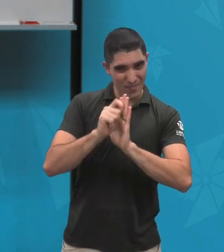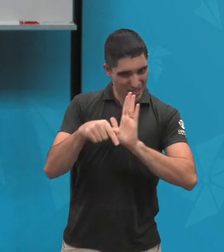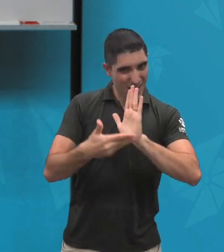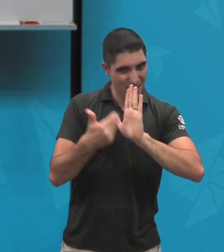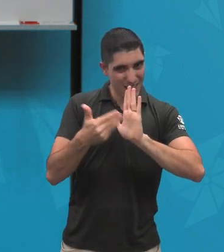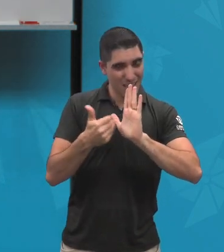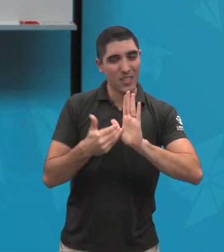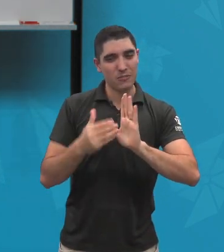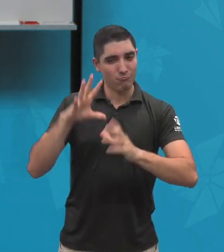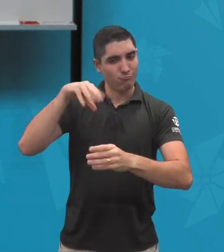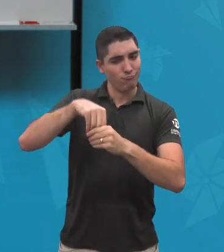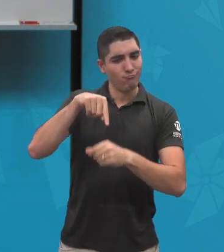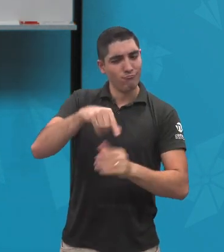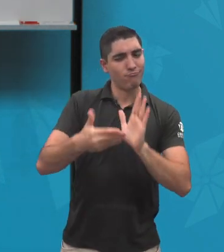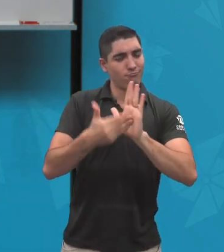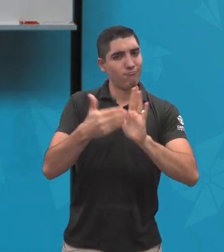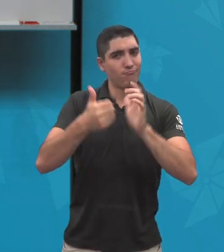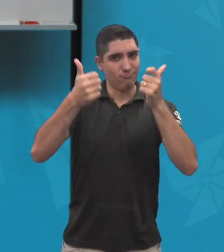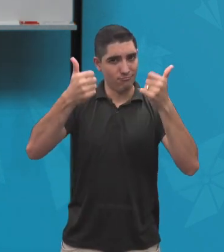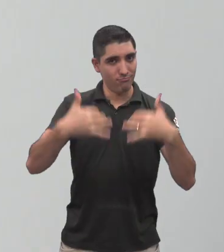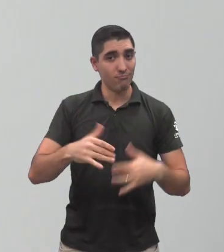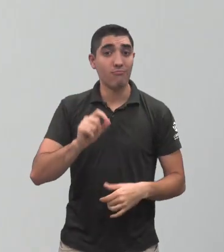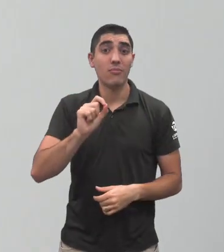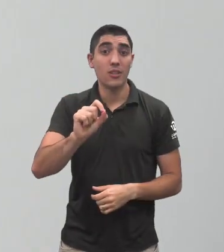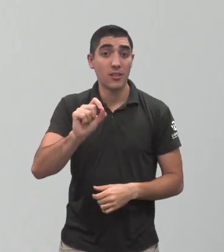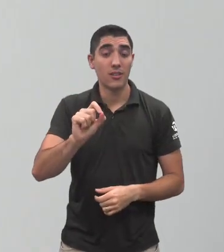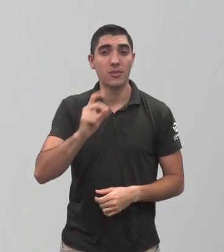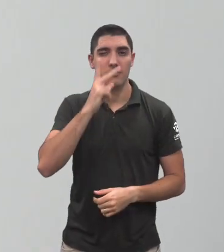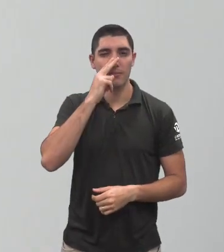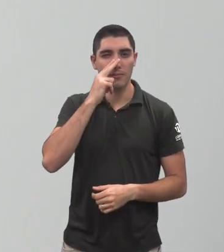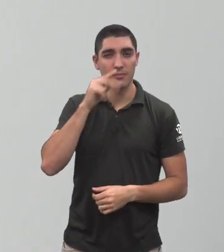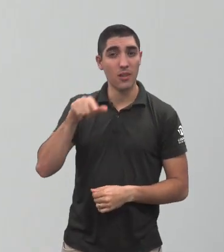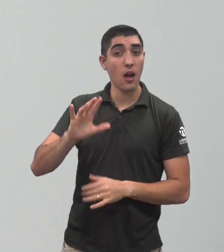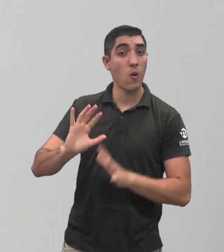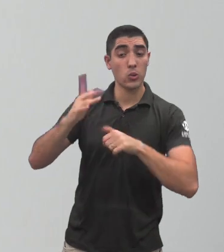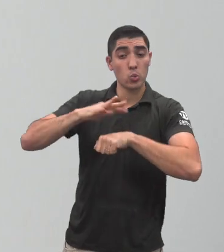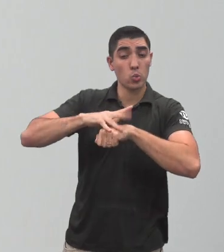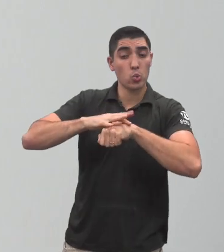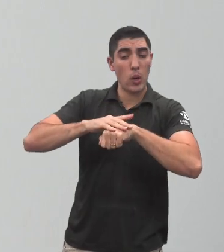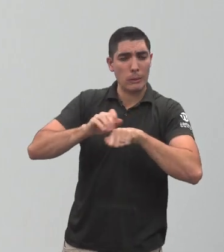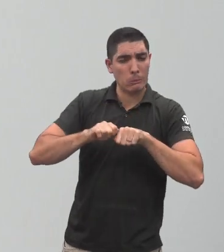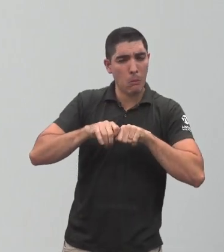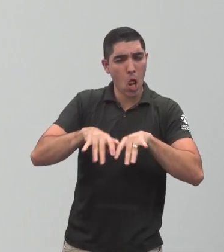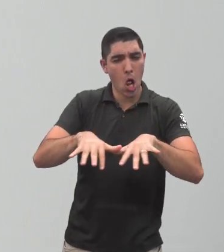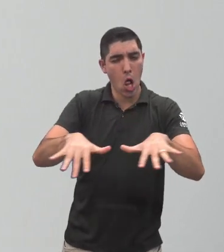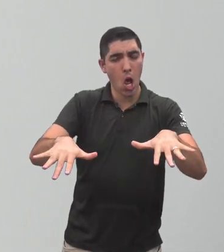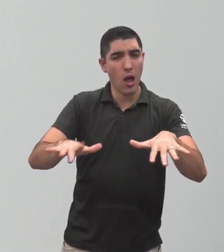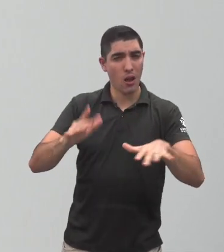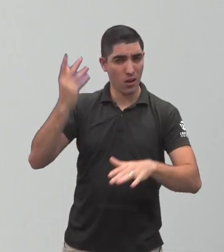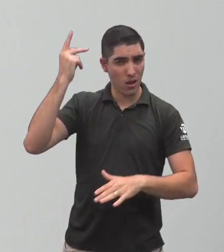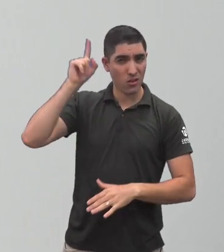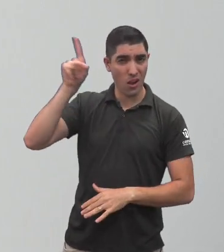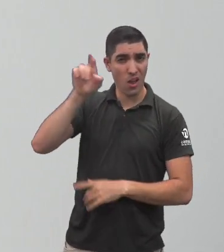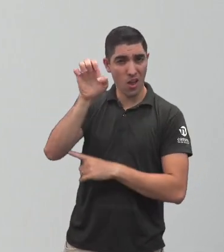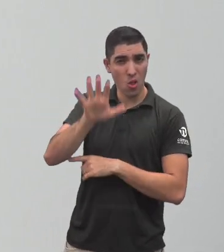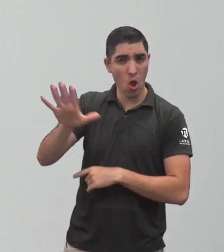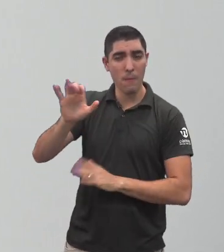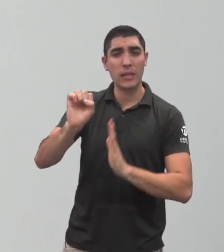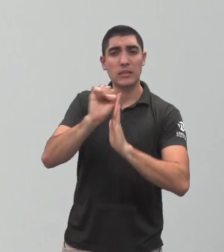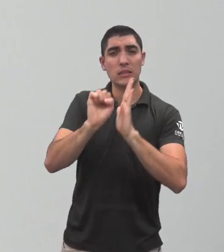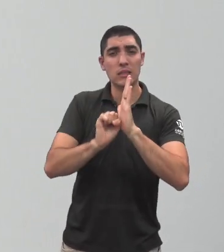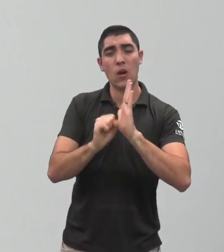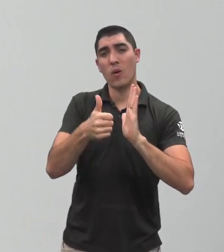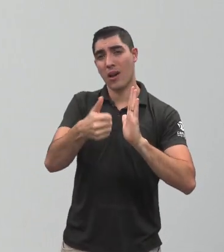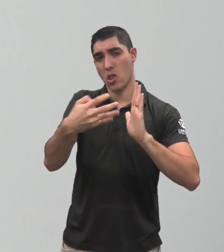livro tem a ver com uma epidemia de peste que aconteceu na Europa durante o